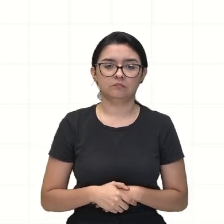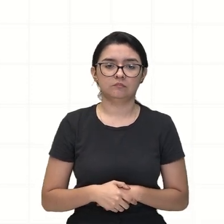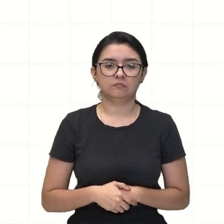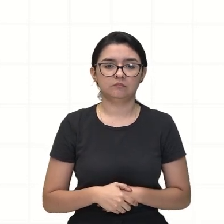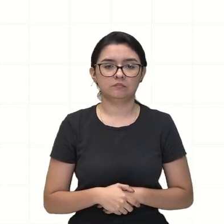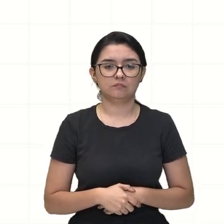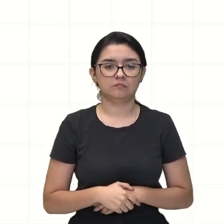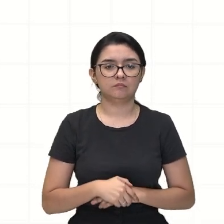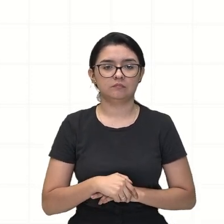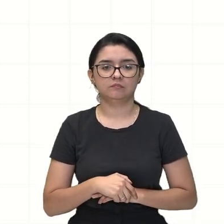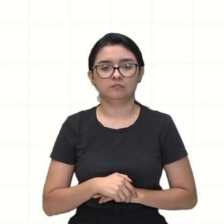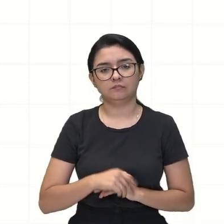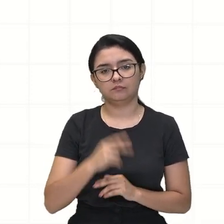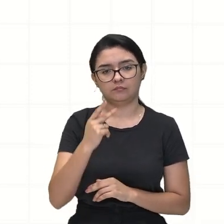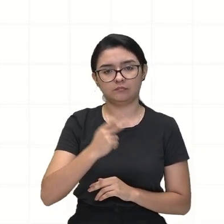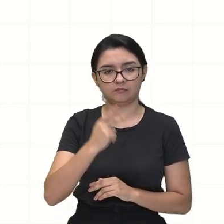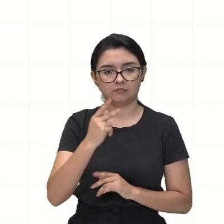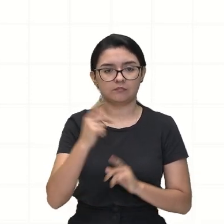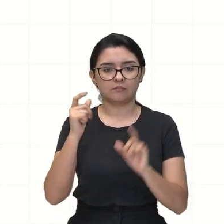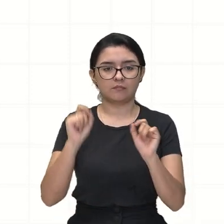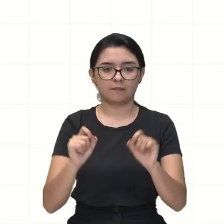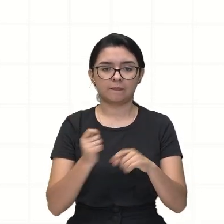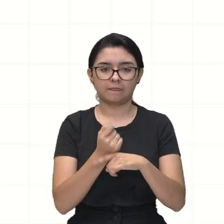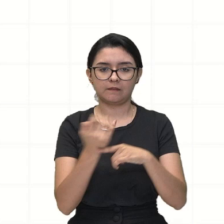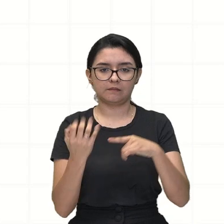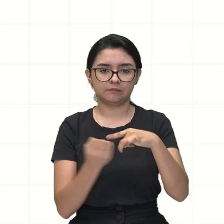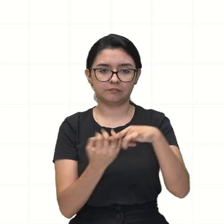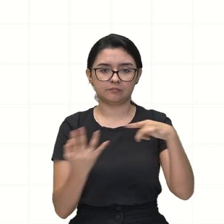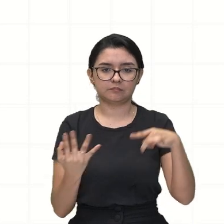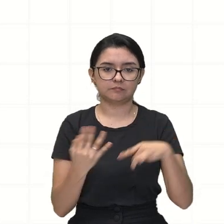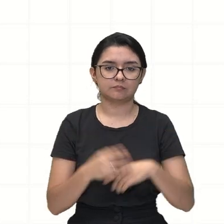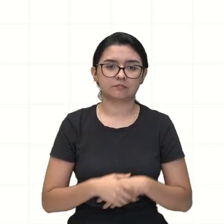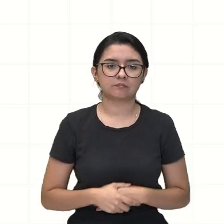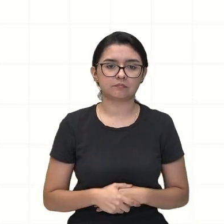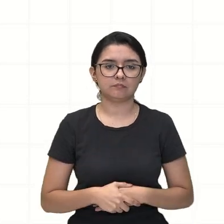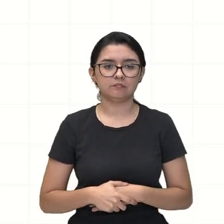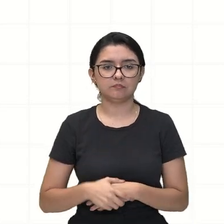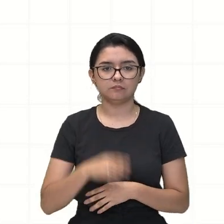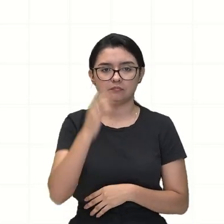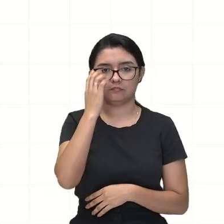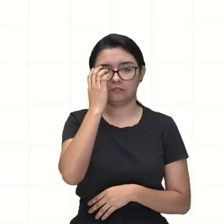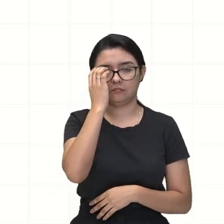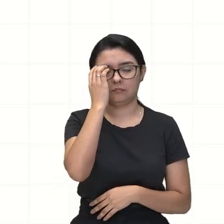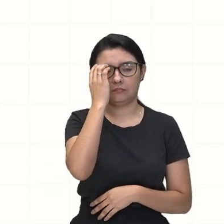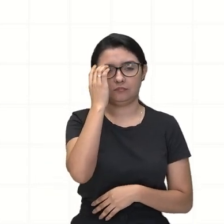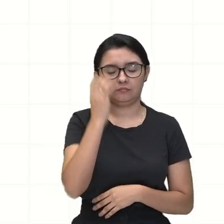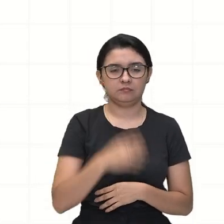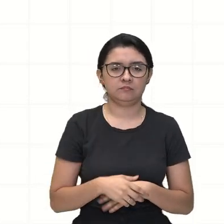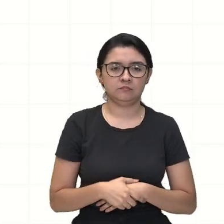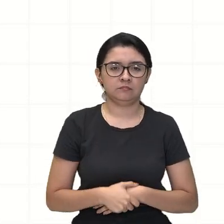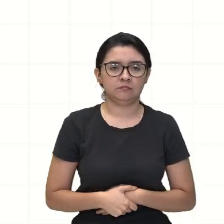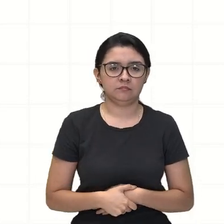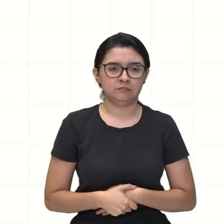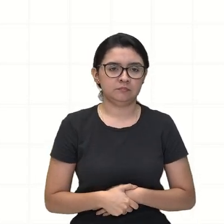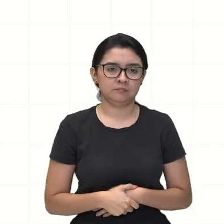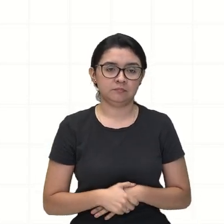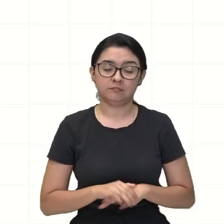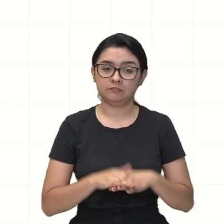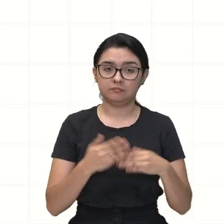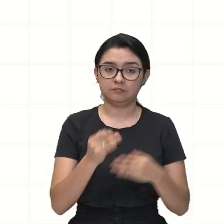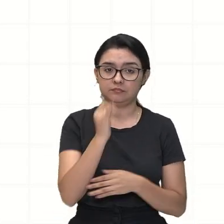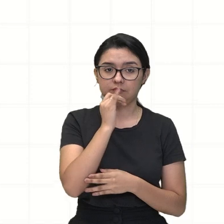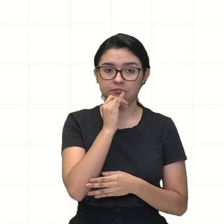são frações equivalentes. Vamos continuar. Nesse exemplo B aqui, ó, nós